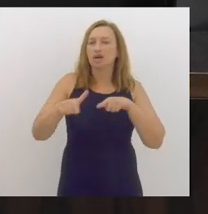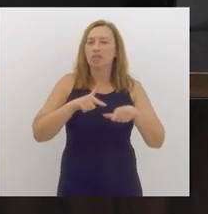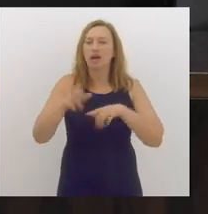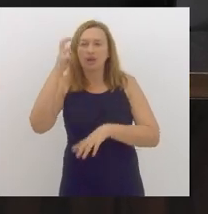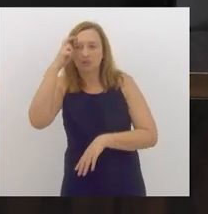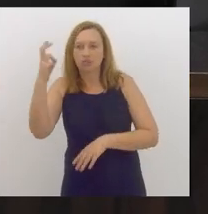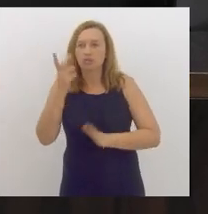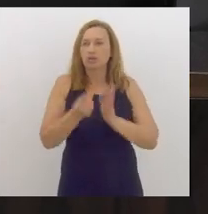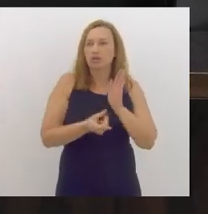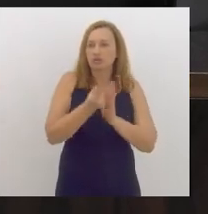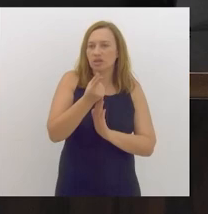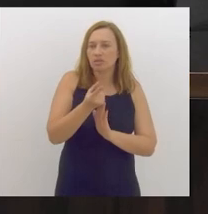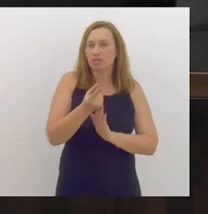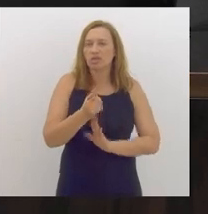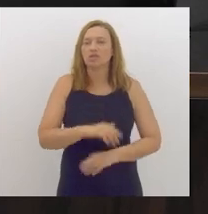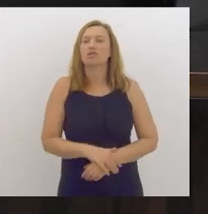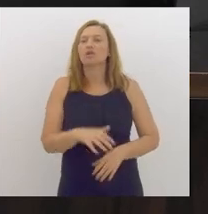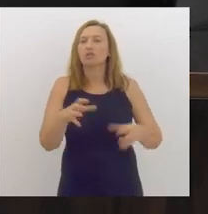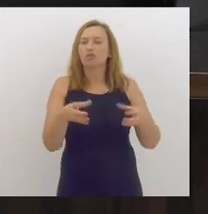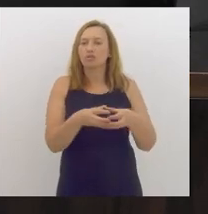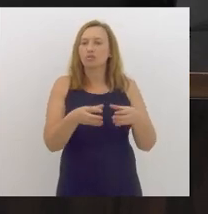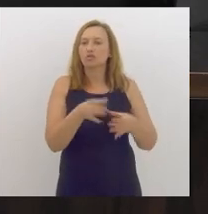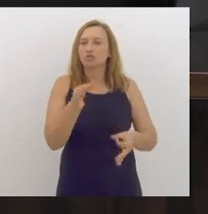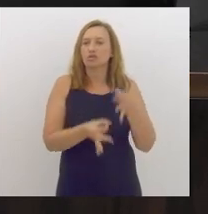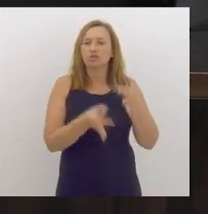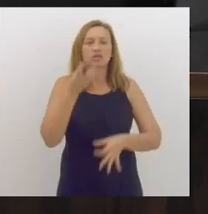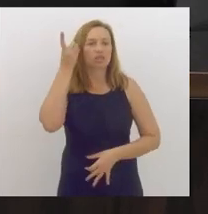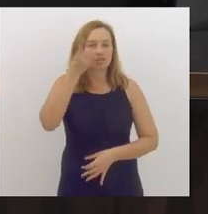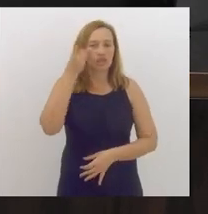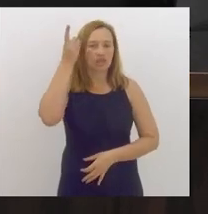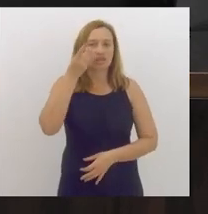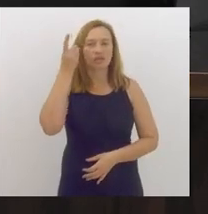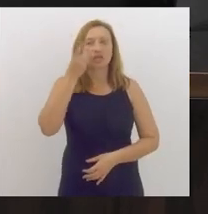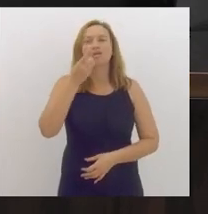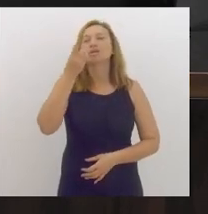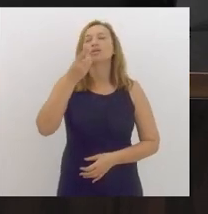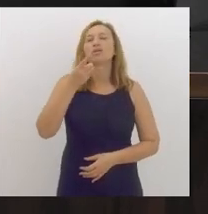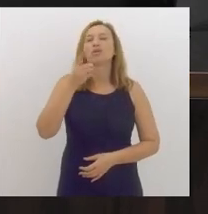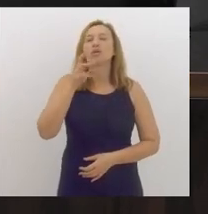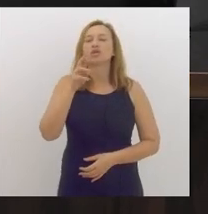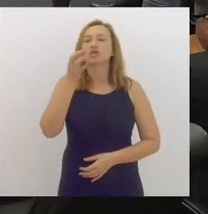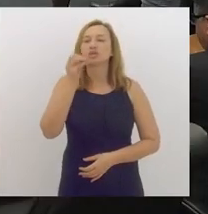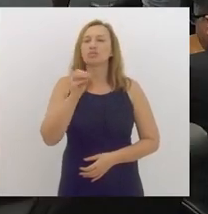Lazer e Orçamento. Para emitir parecer pela Comissão de Constituição e Justiça, deputado Rodrigo Bacelar.